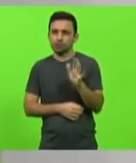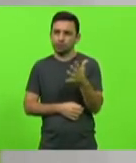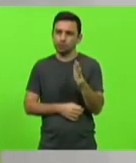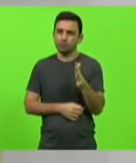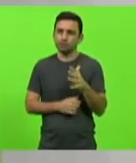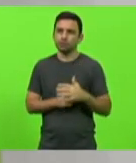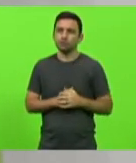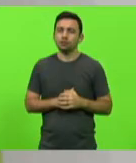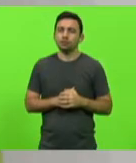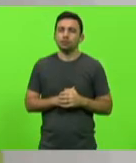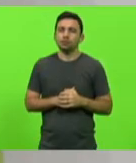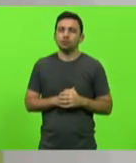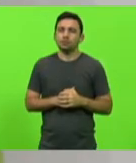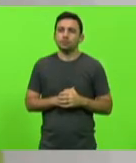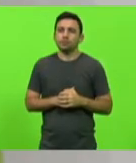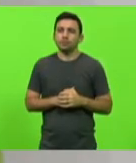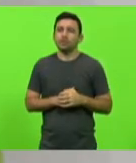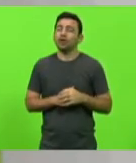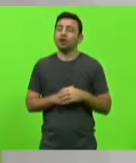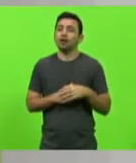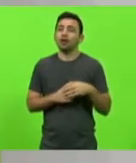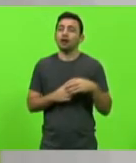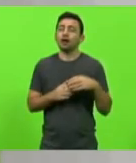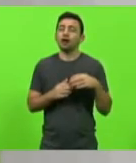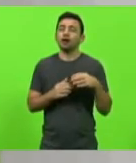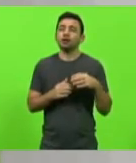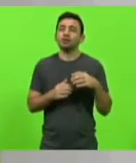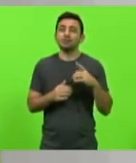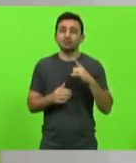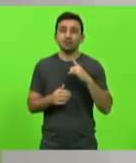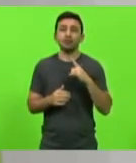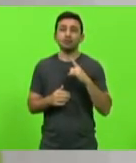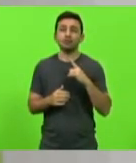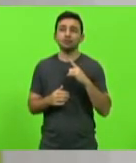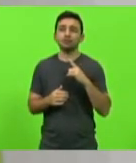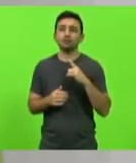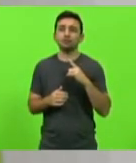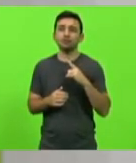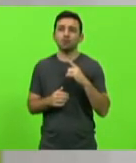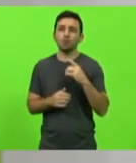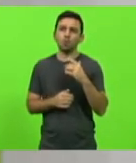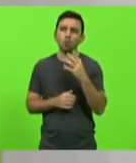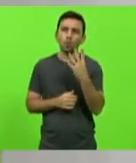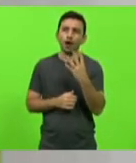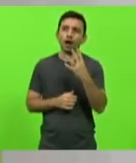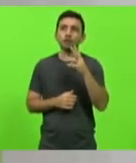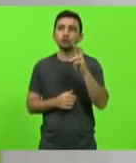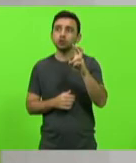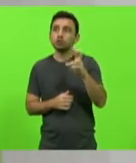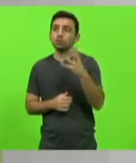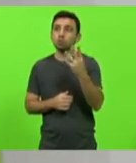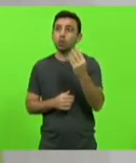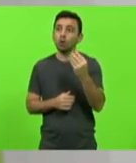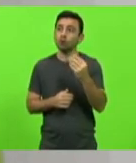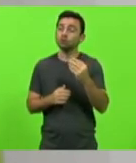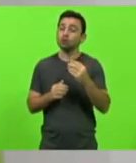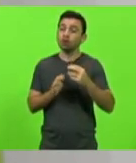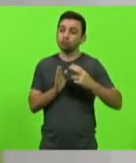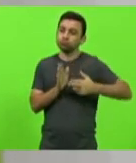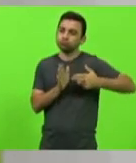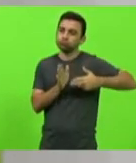1940, 1950, chegamos a épocas de 4 ou 5 locomotivas puxando